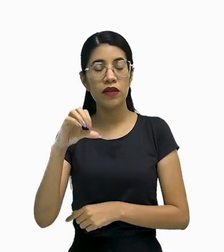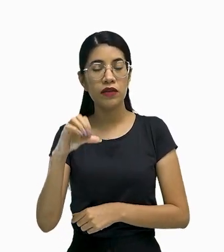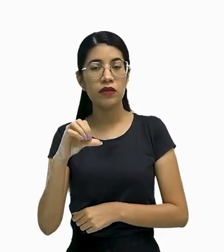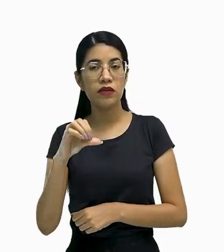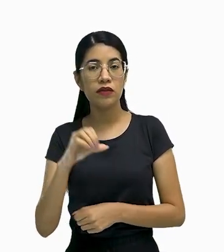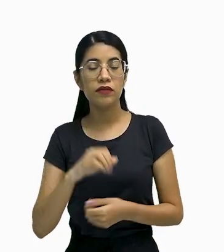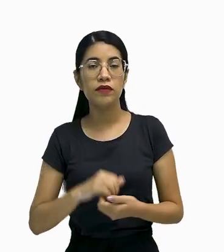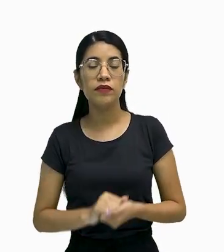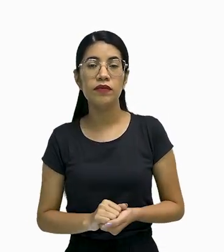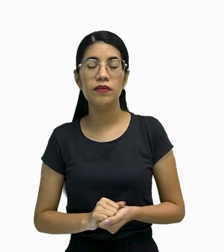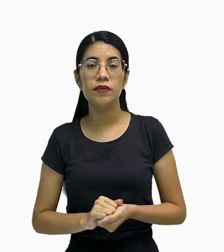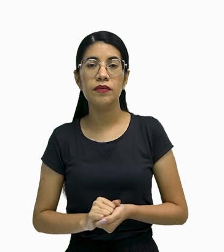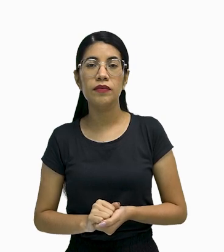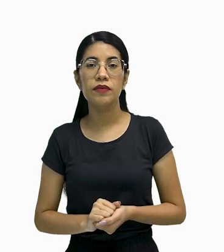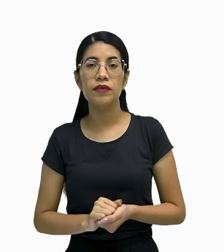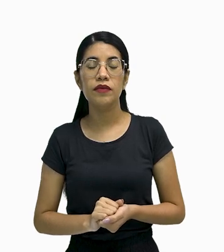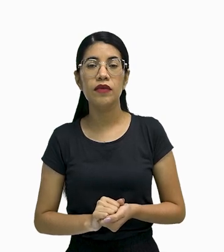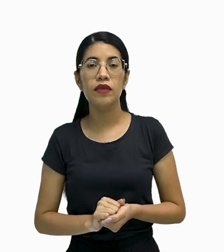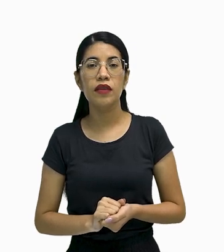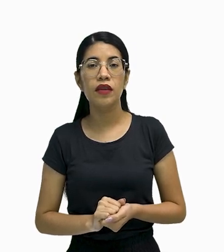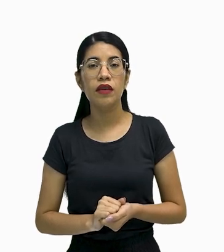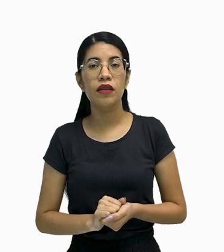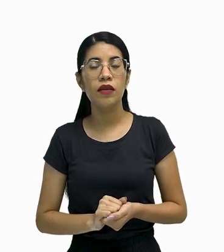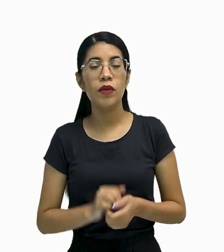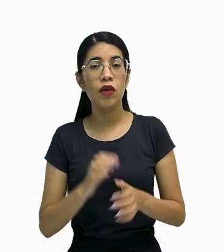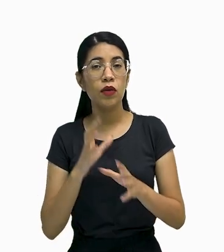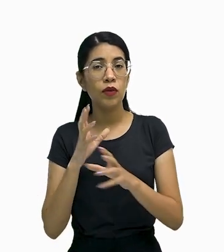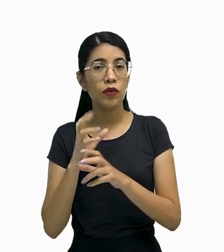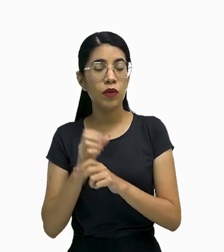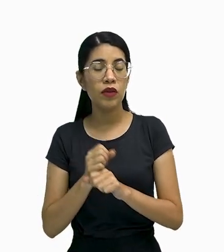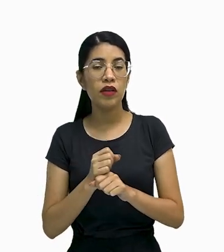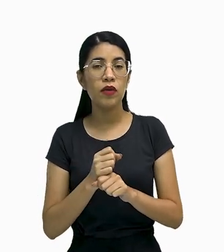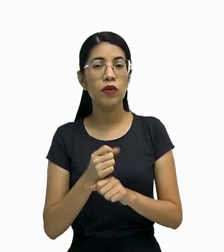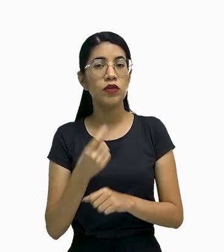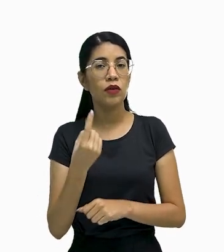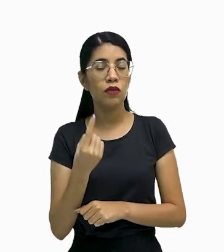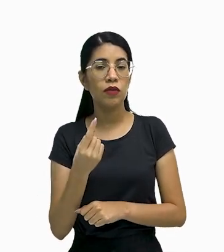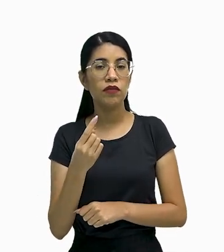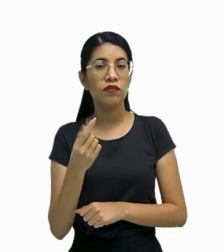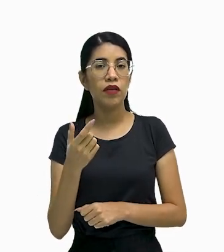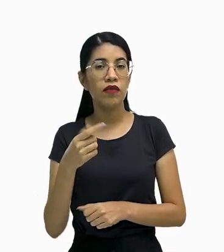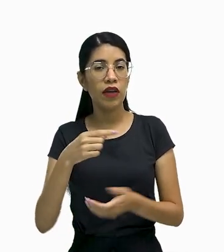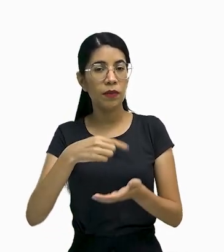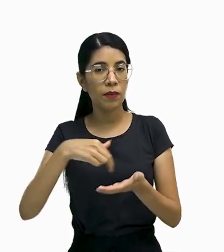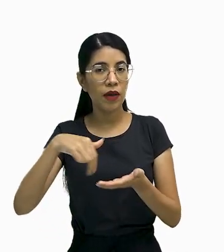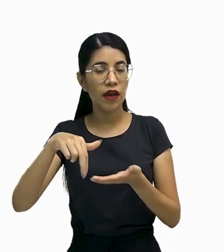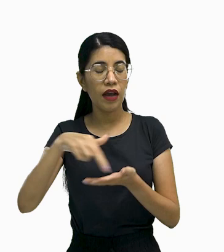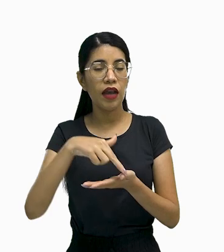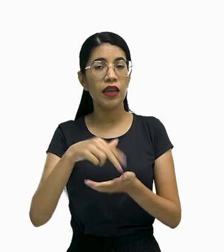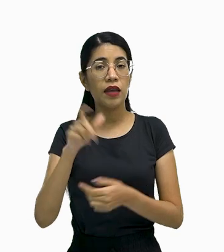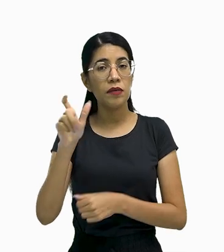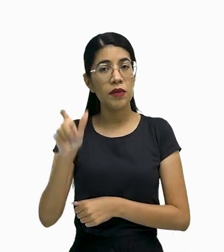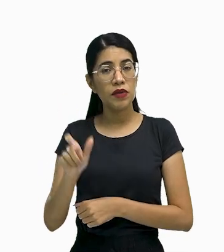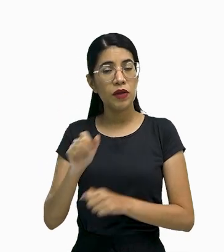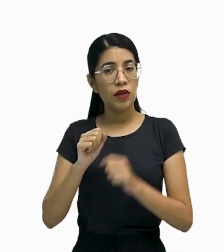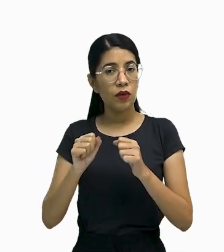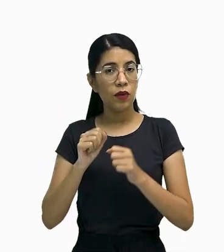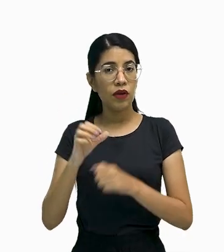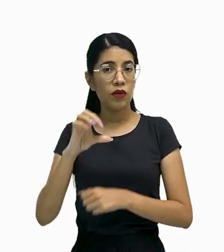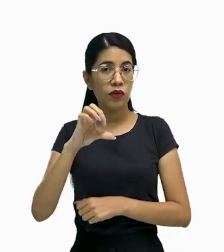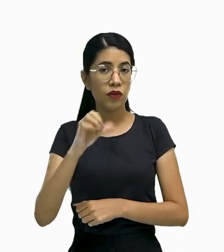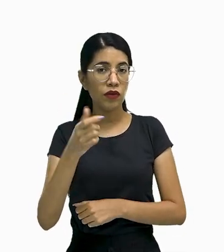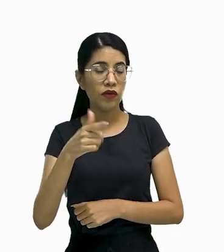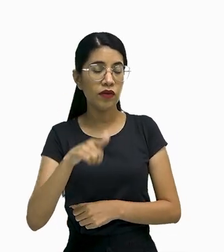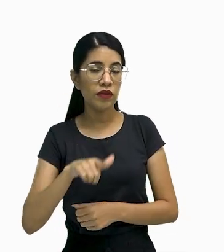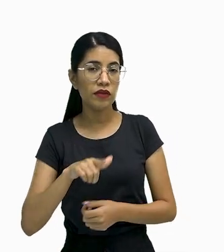tá bom? Porque o comprimento é quando você dá somente uma volta. E essa pessoa deu 9. Então, a gente